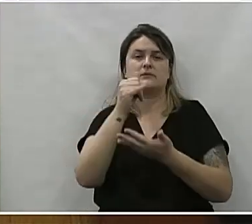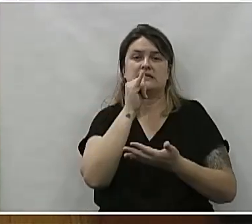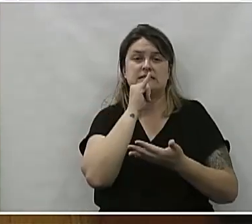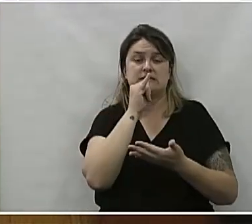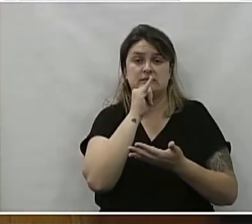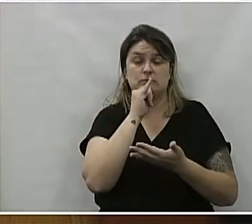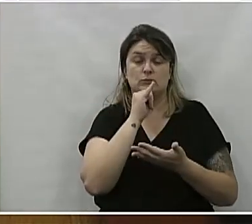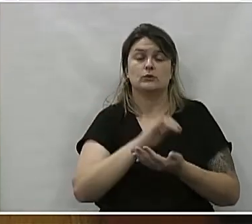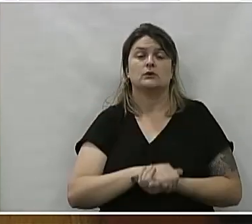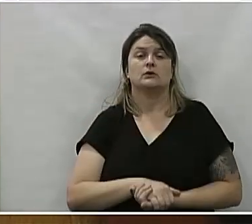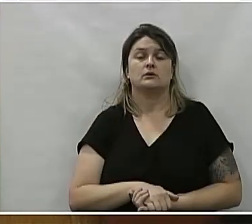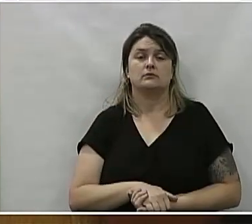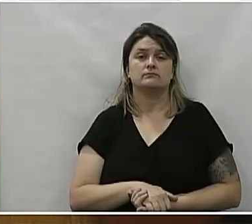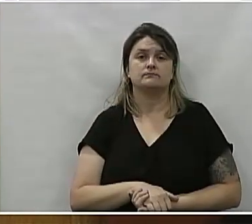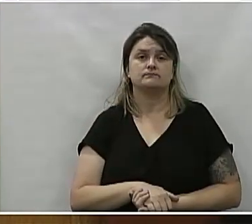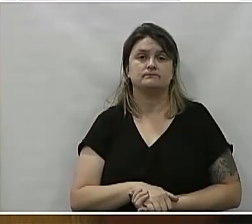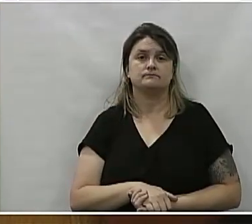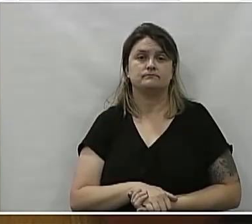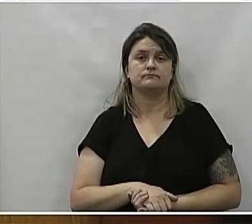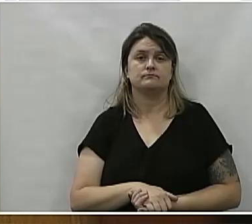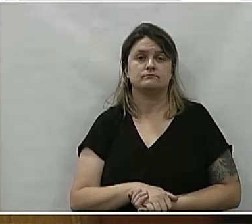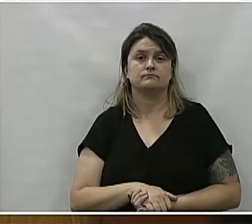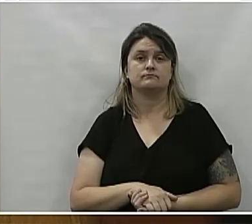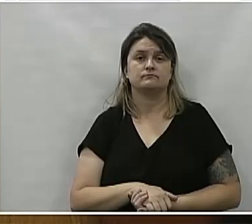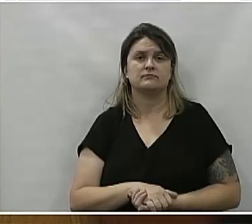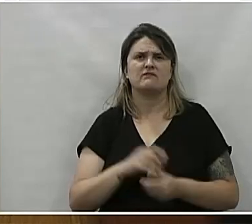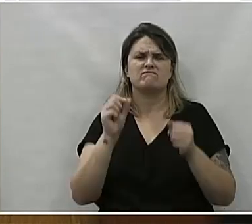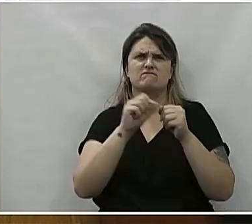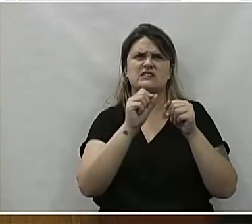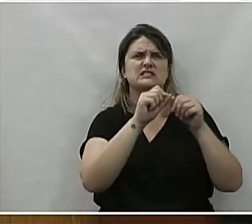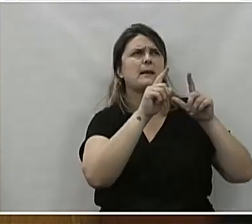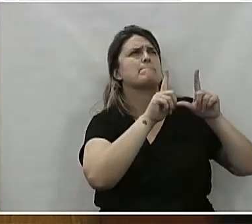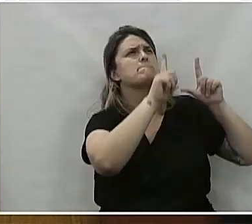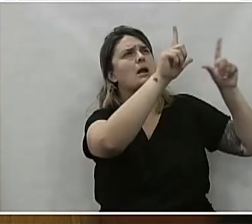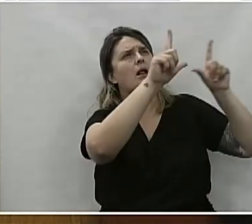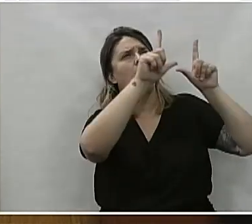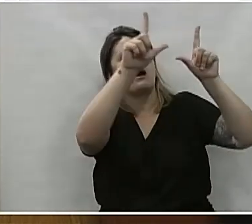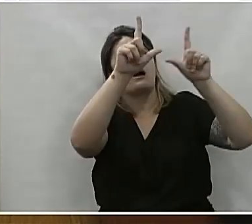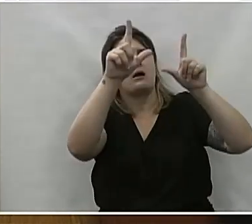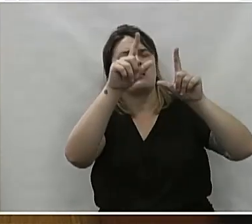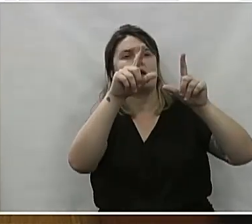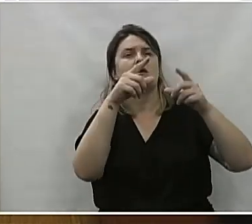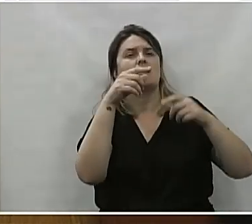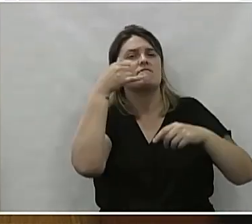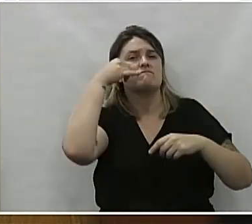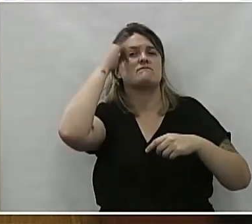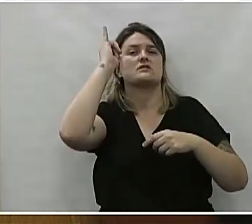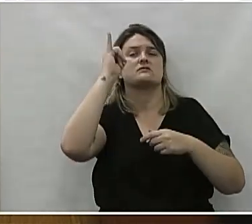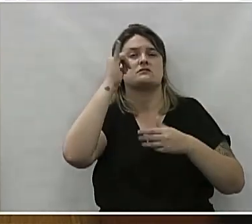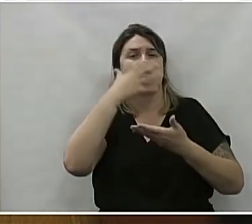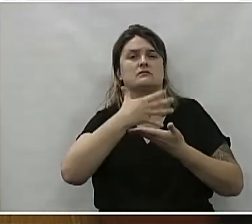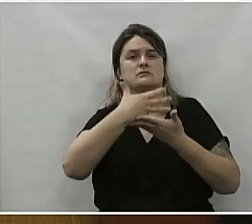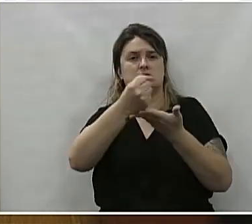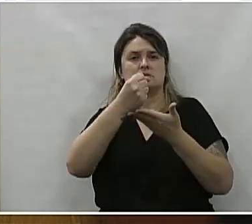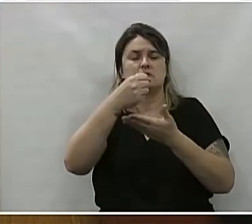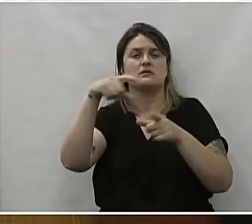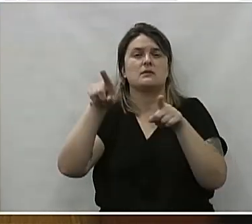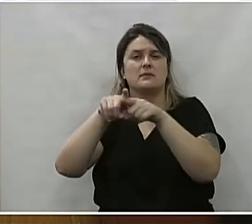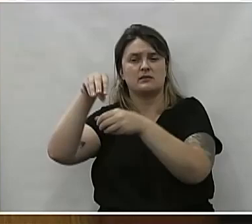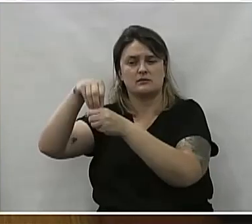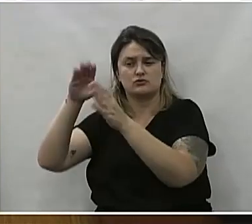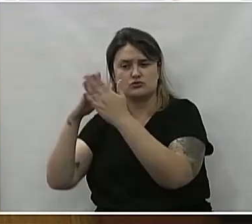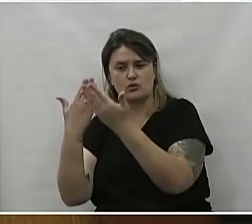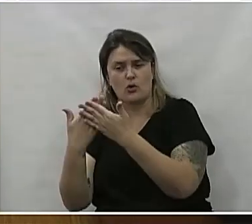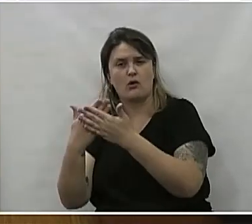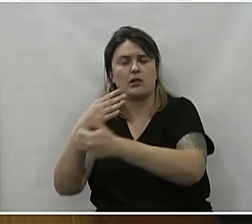exemplo, inserção de placas informativas de combate ao suicídio nos prédios públicos Escolas, nas